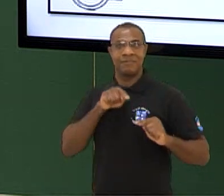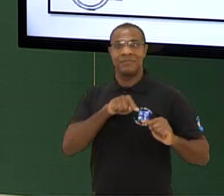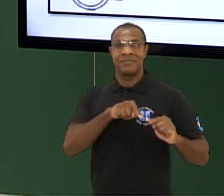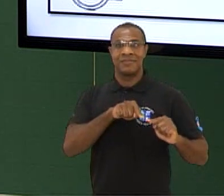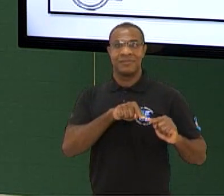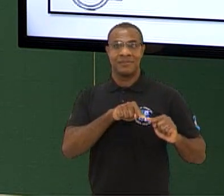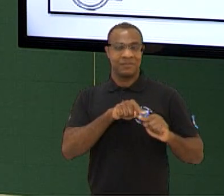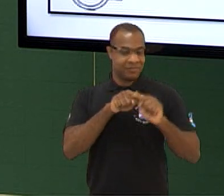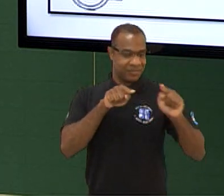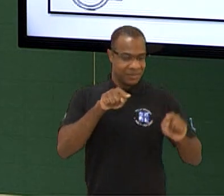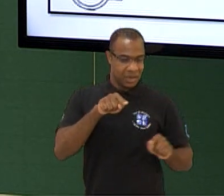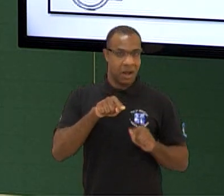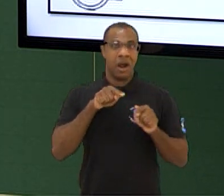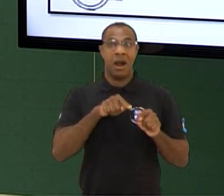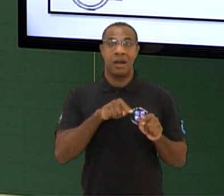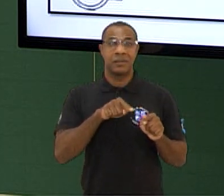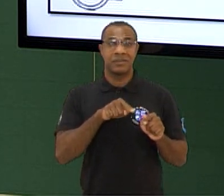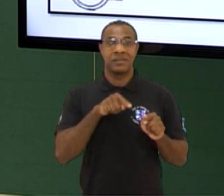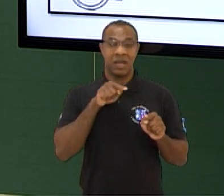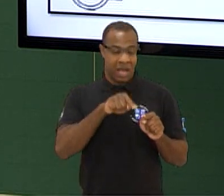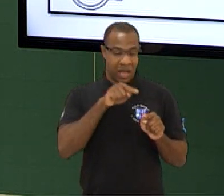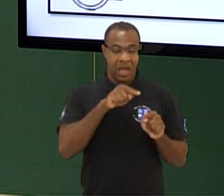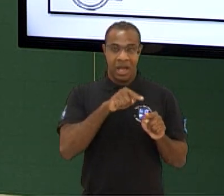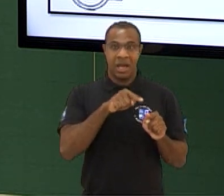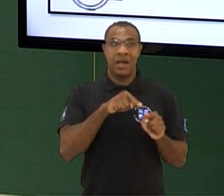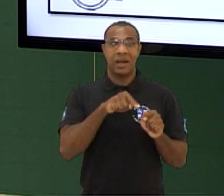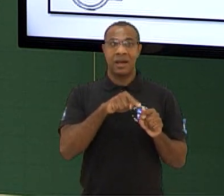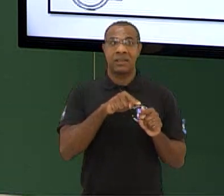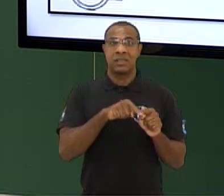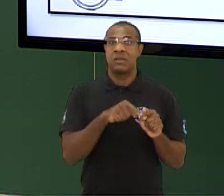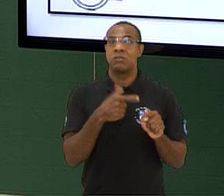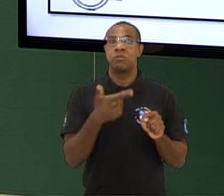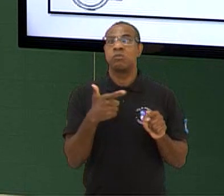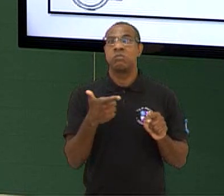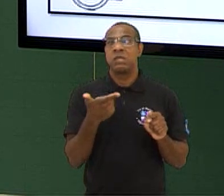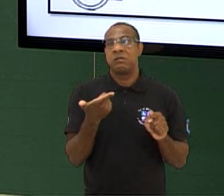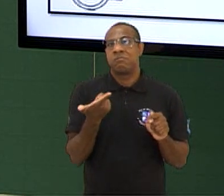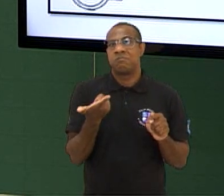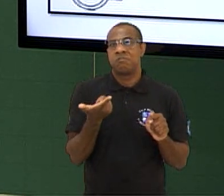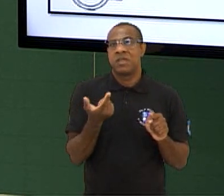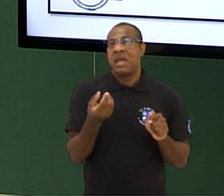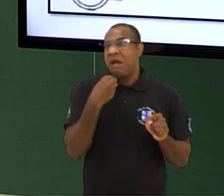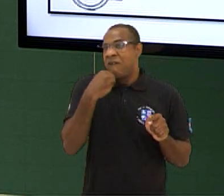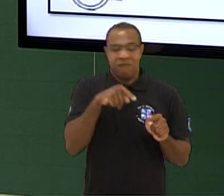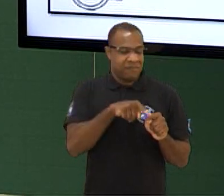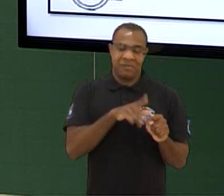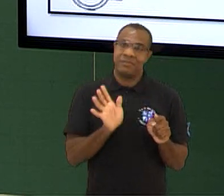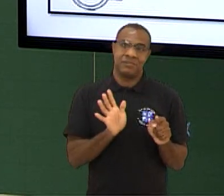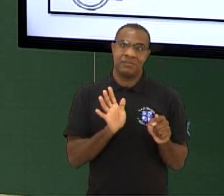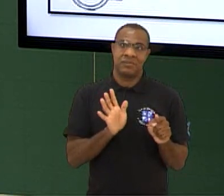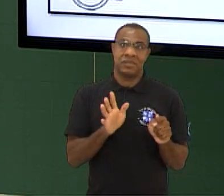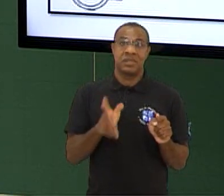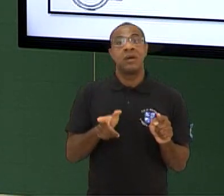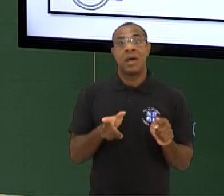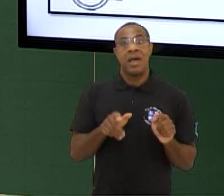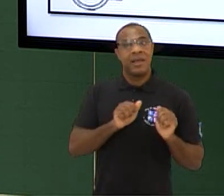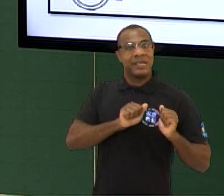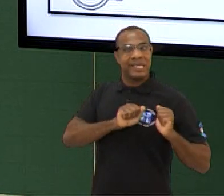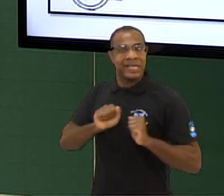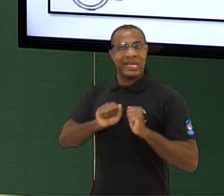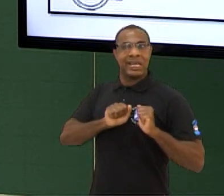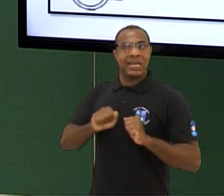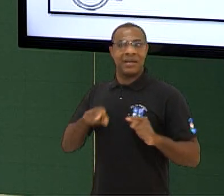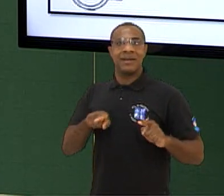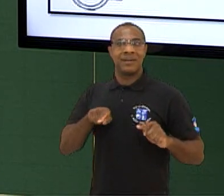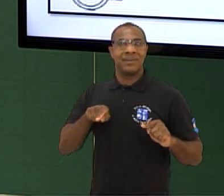por esse veículo. Ou seja, essa roda traseira, que não tem tração nenhuma, ela é simplesmente levada pelo veículo. Então,